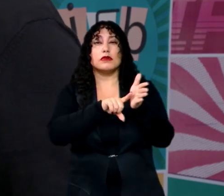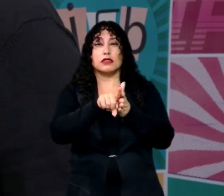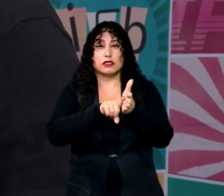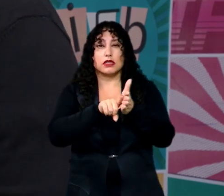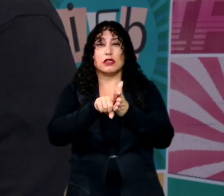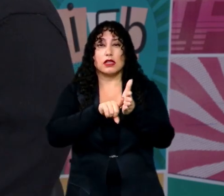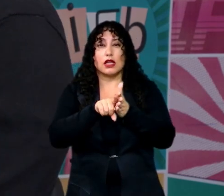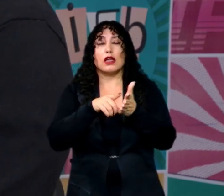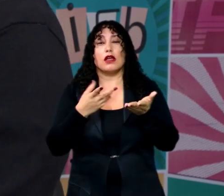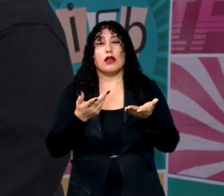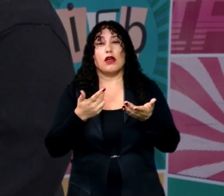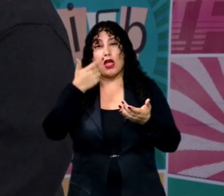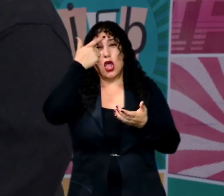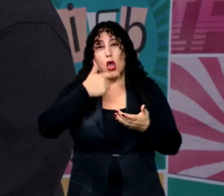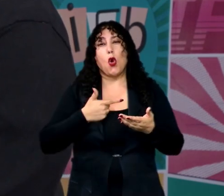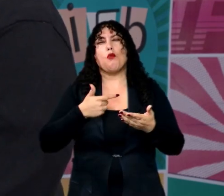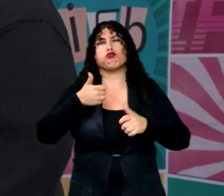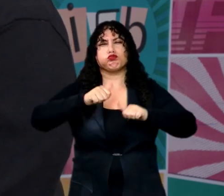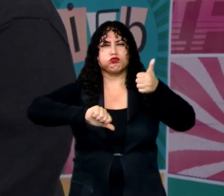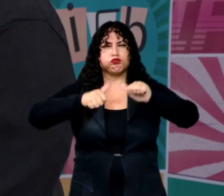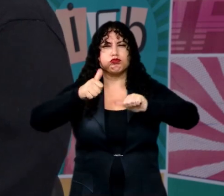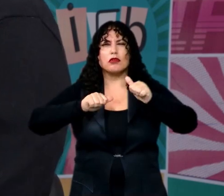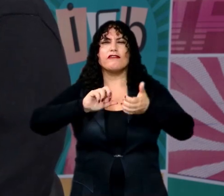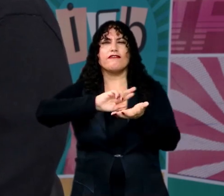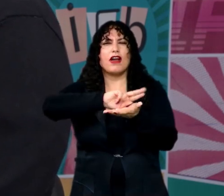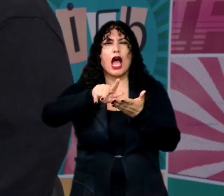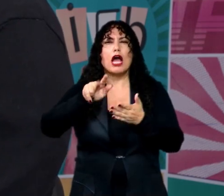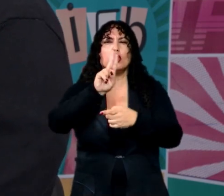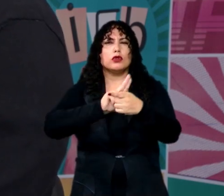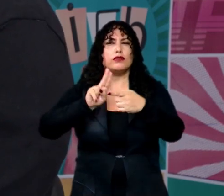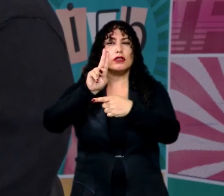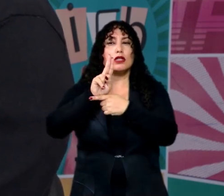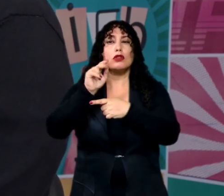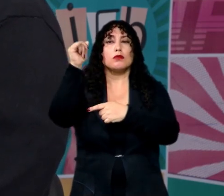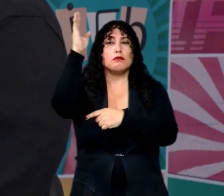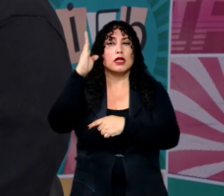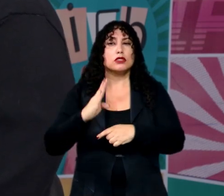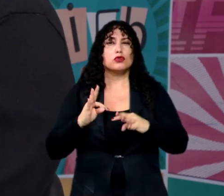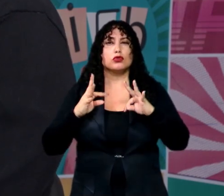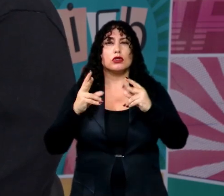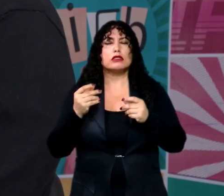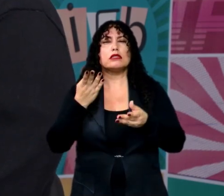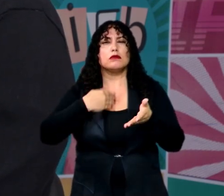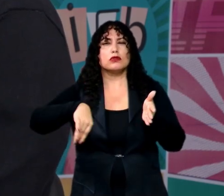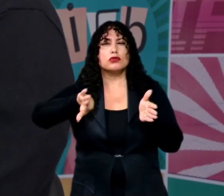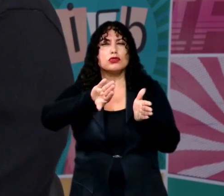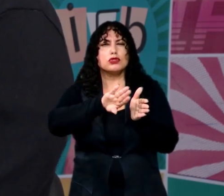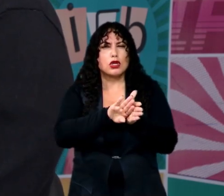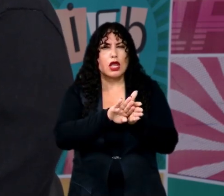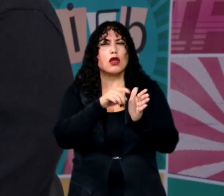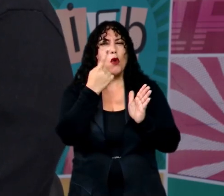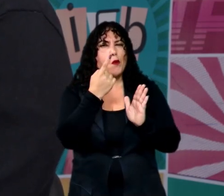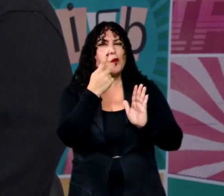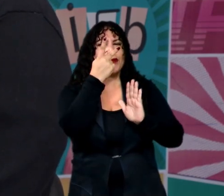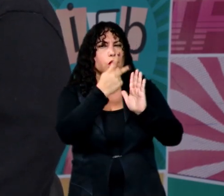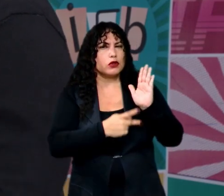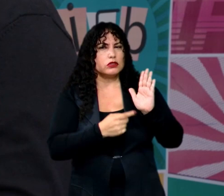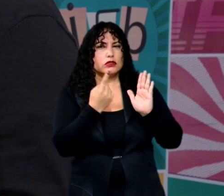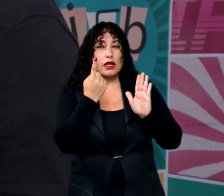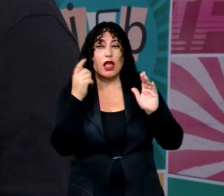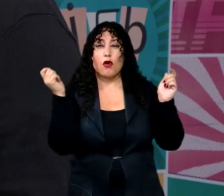de pesquisa como parecerista avaliador de várias universidades do Brasil todo, né? E toda vez que chega um projeto de que